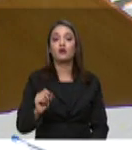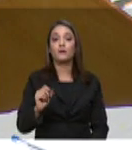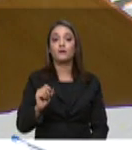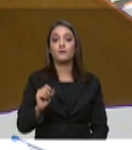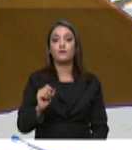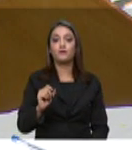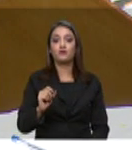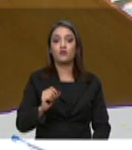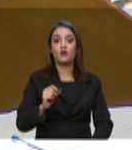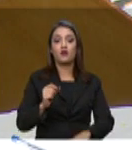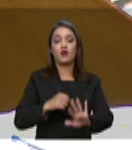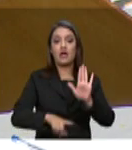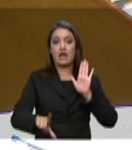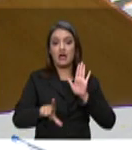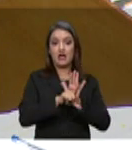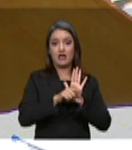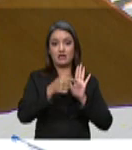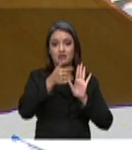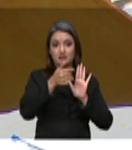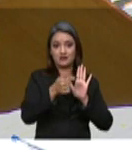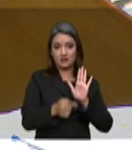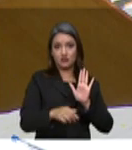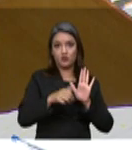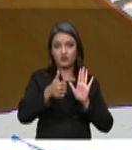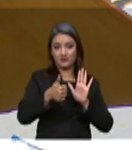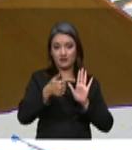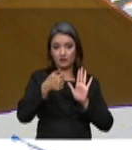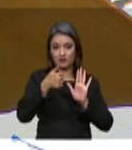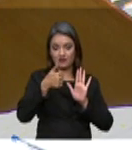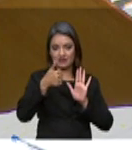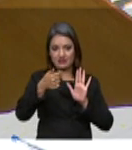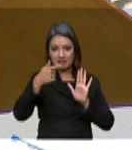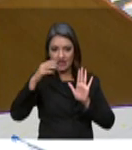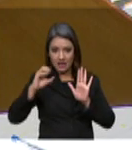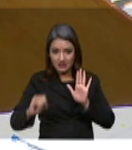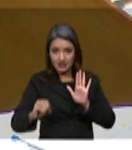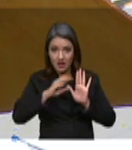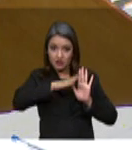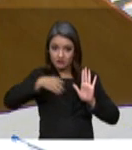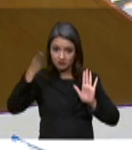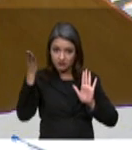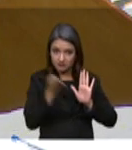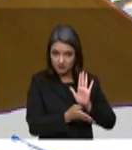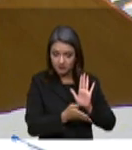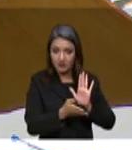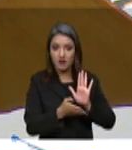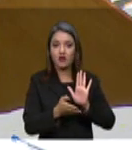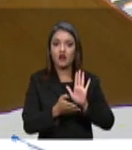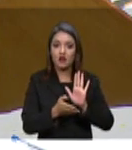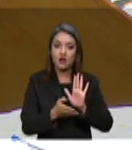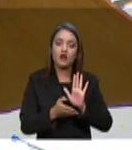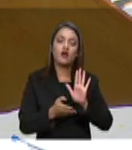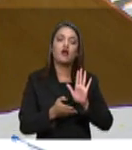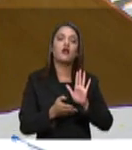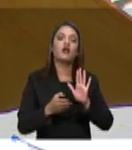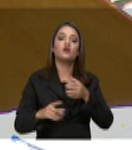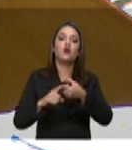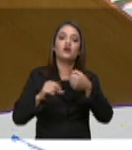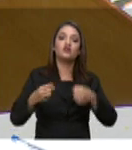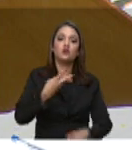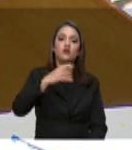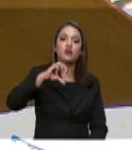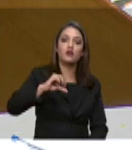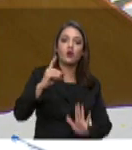se a Lei 7000 7000 170 de 14 Dezembro 83 Play de segurança nacional o Artigo 39